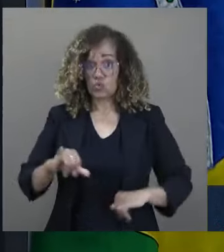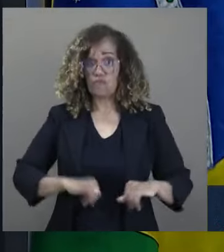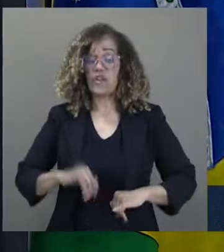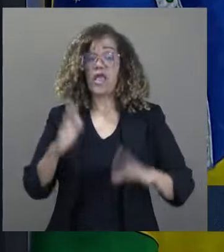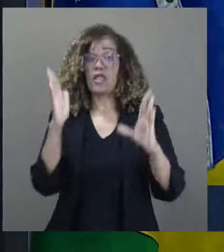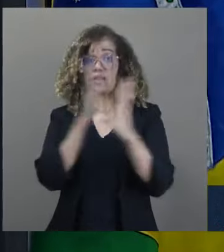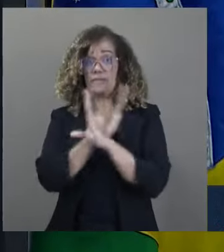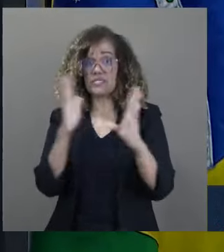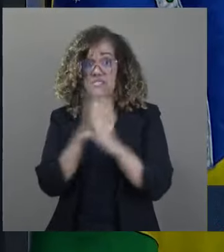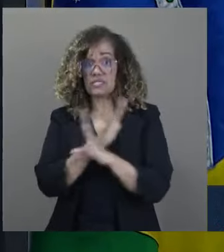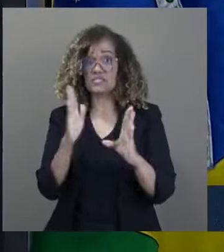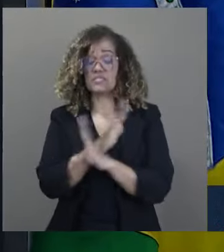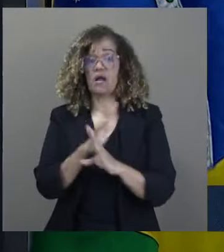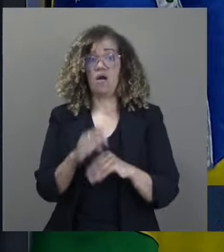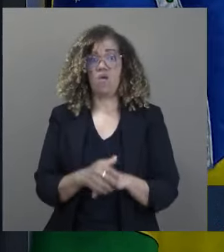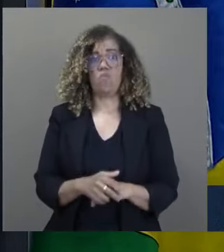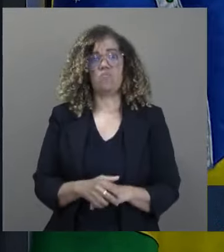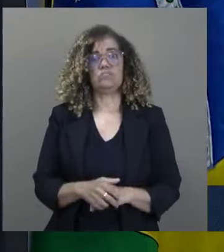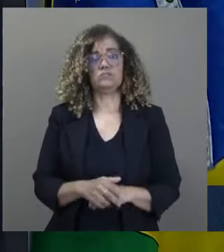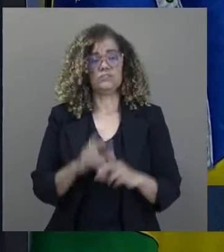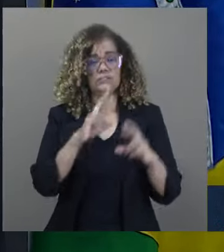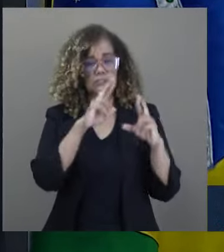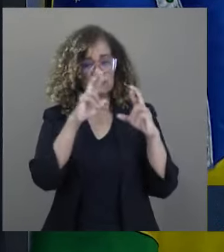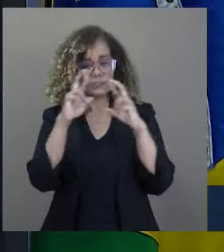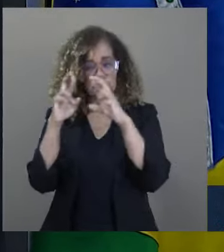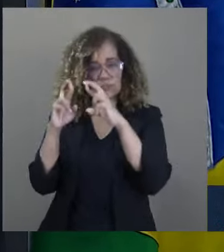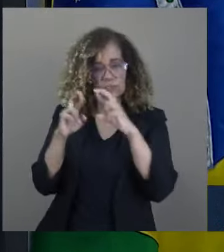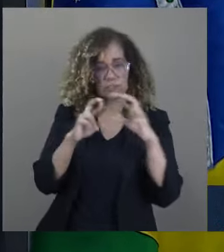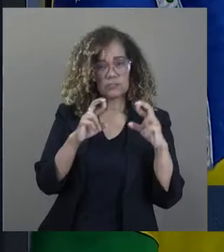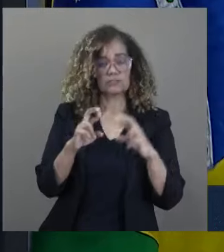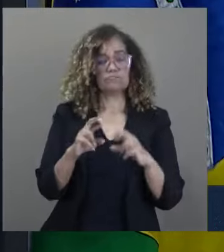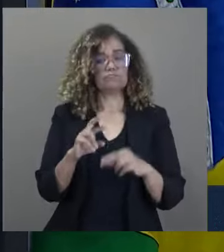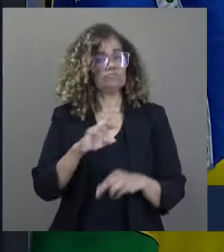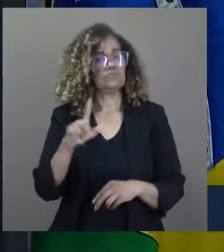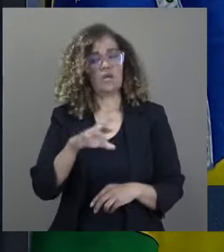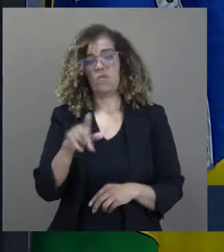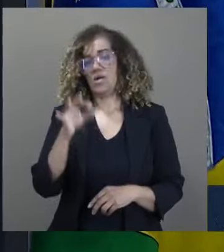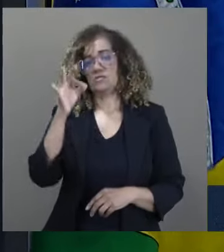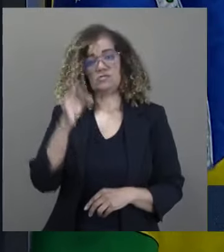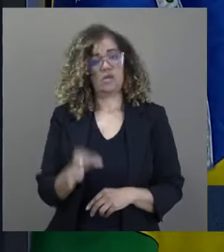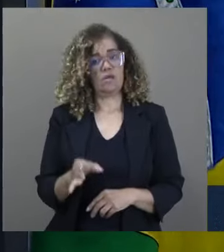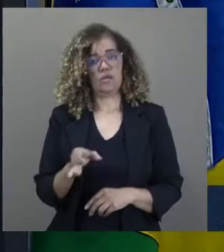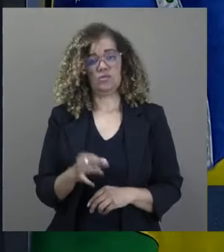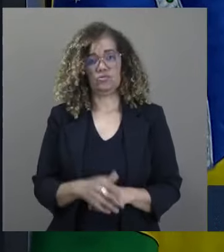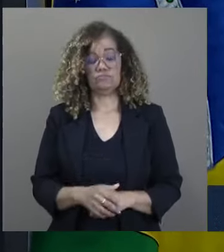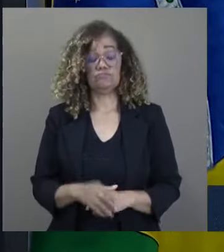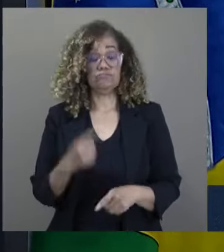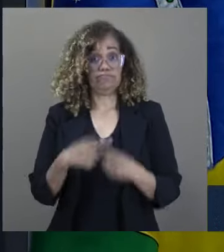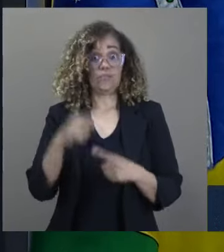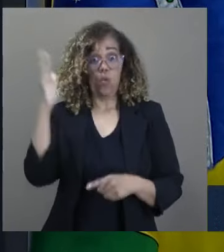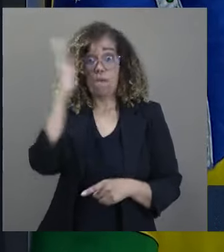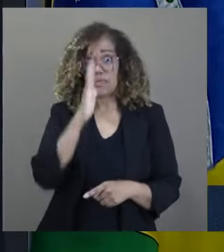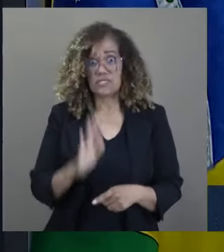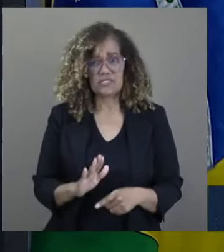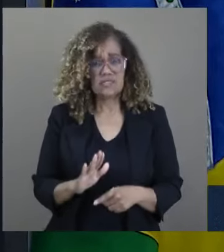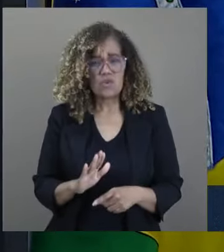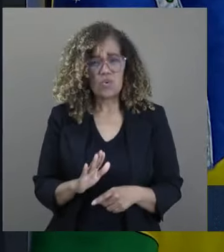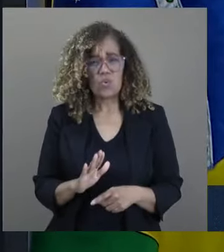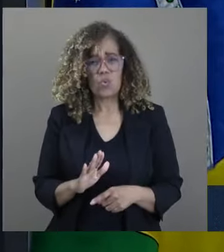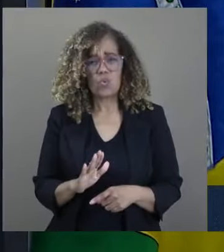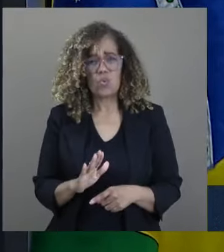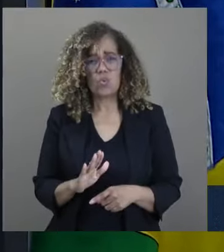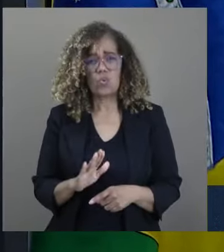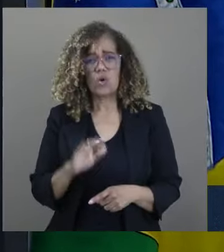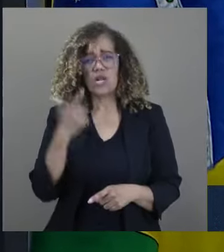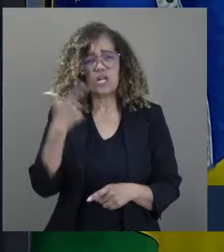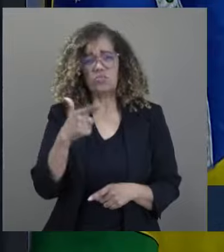como bode expiatório. Isso não é correto. O Brasil não tem mais um